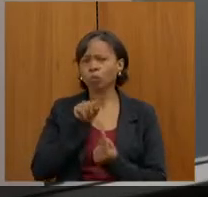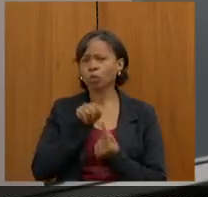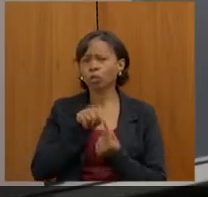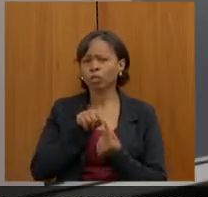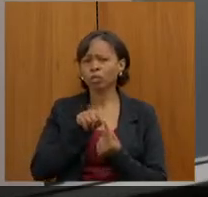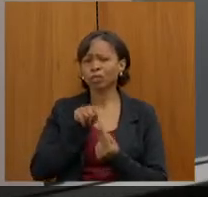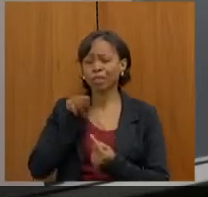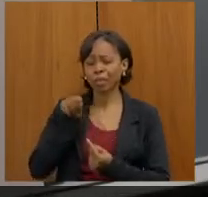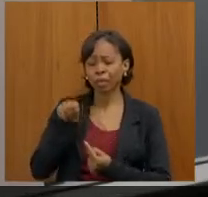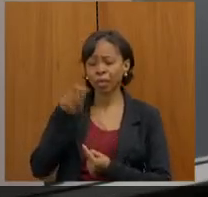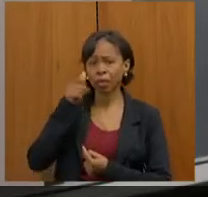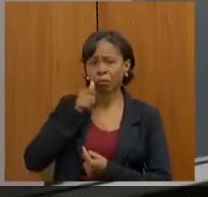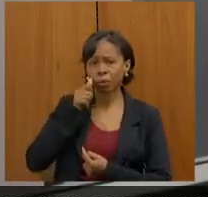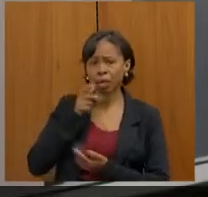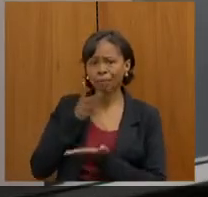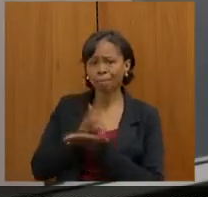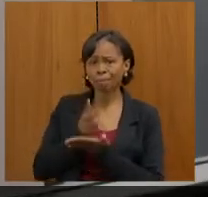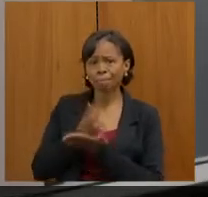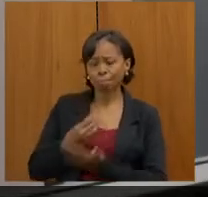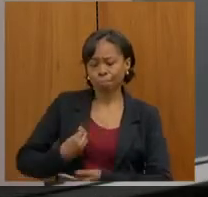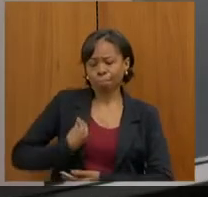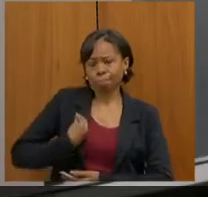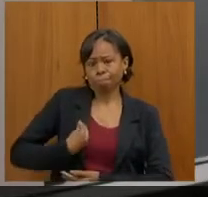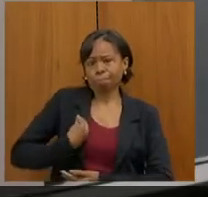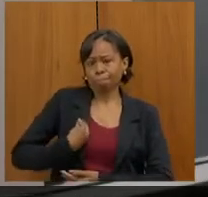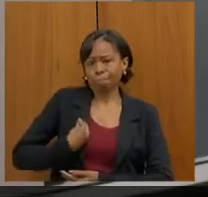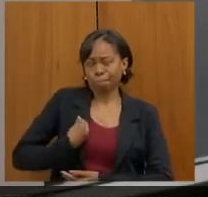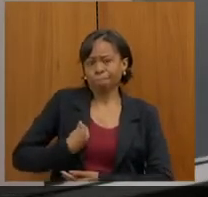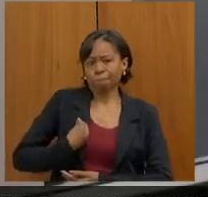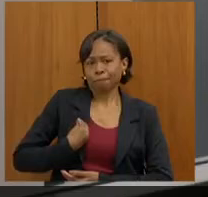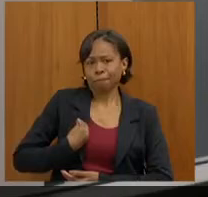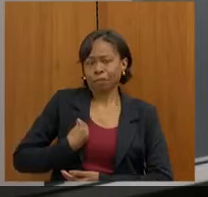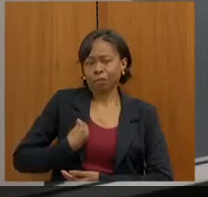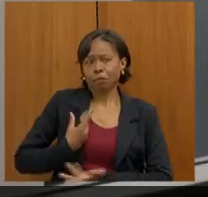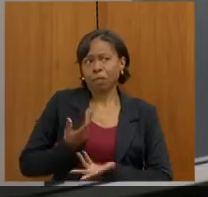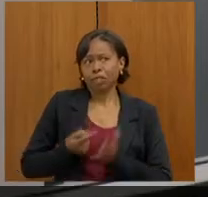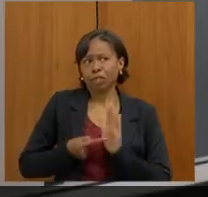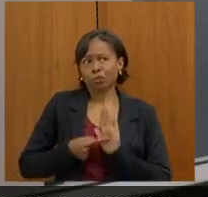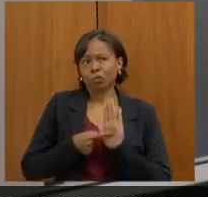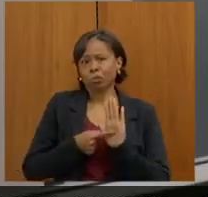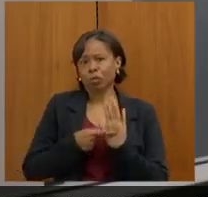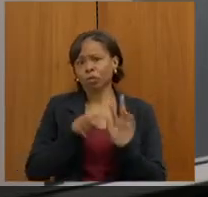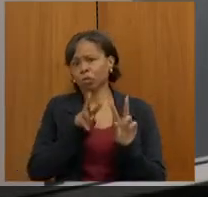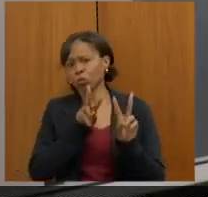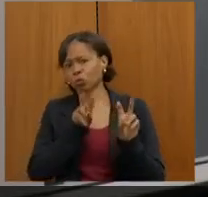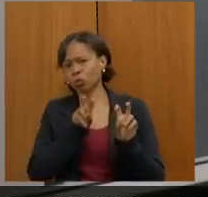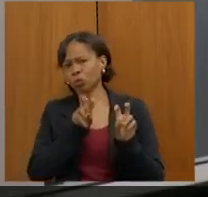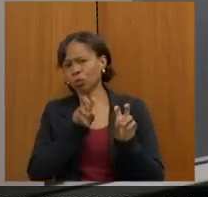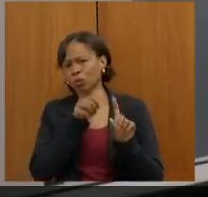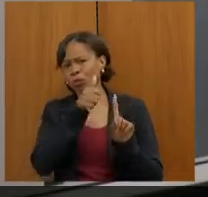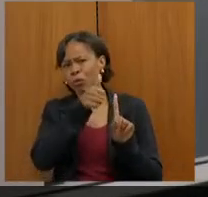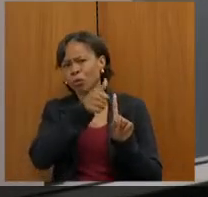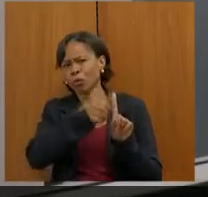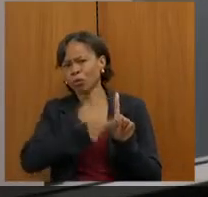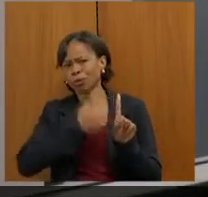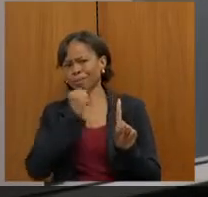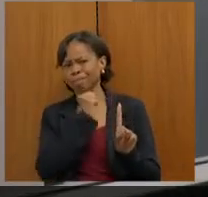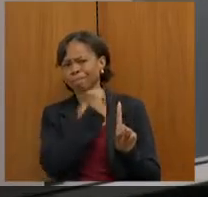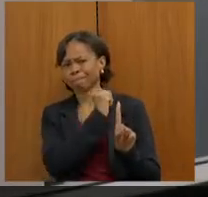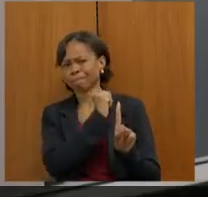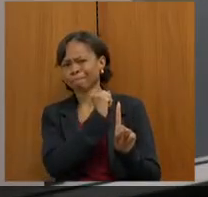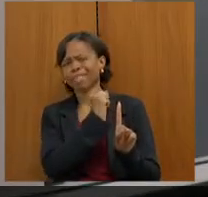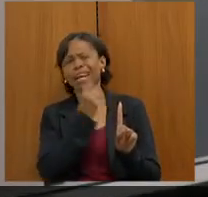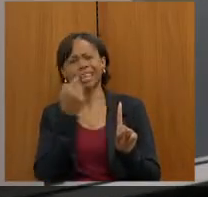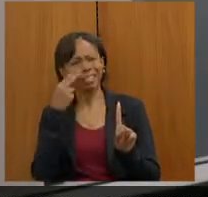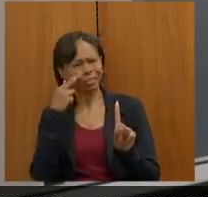e quando a gente traz a Luz traz à baila o feminicídio nós começamos a enxergar infelizmente que